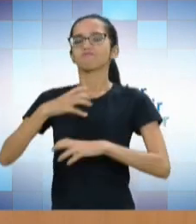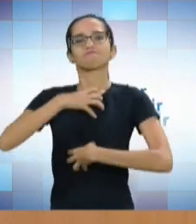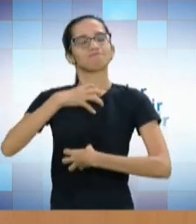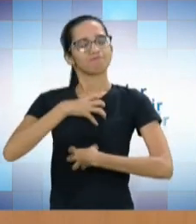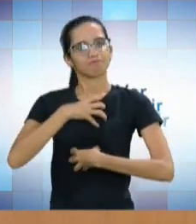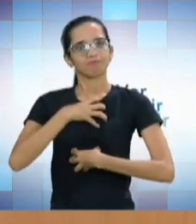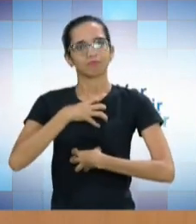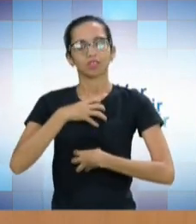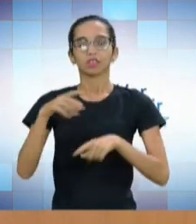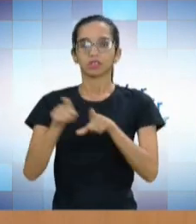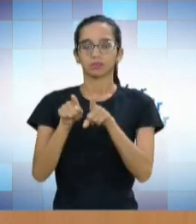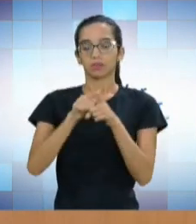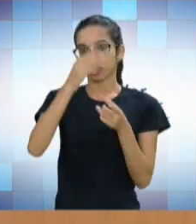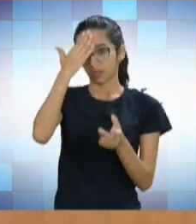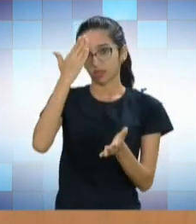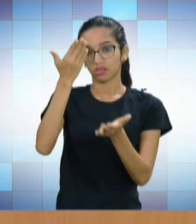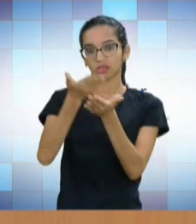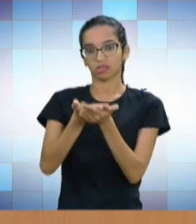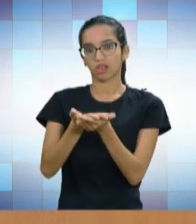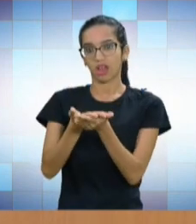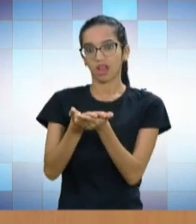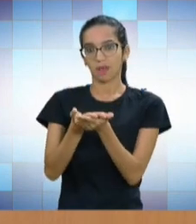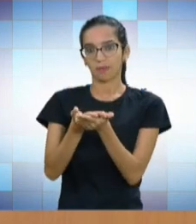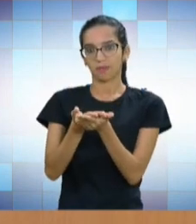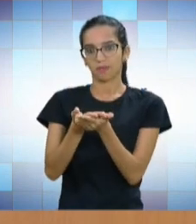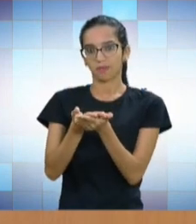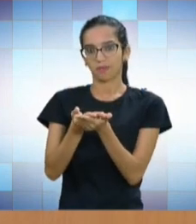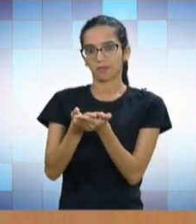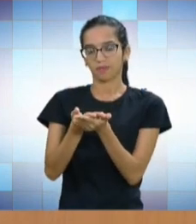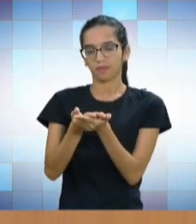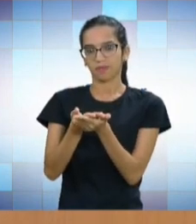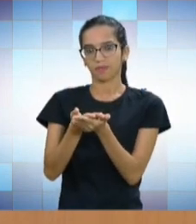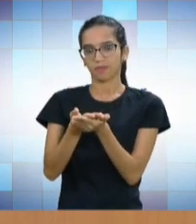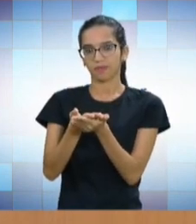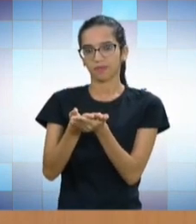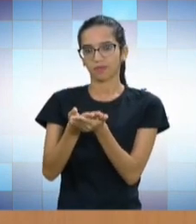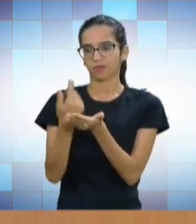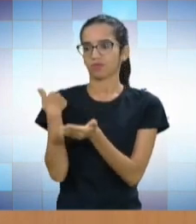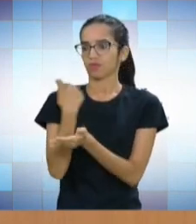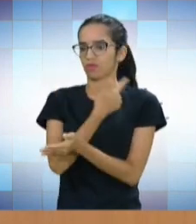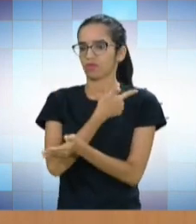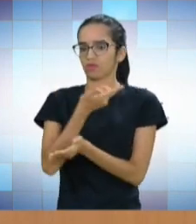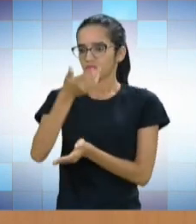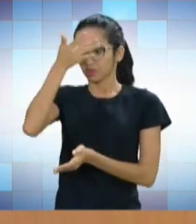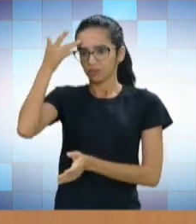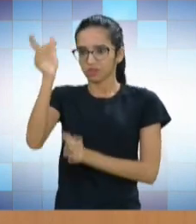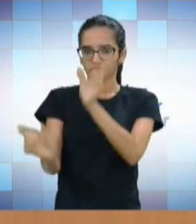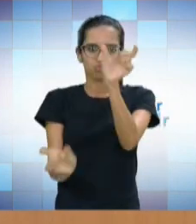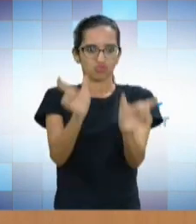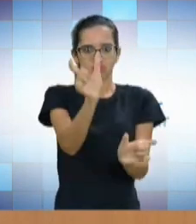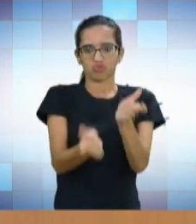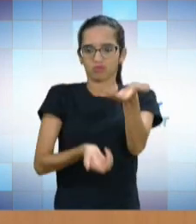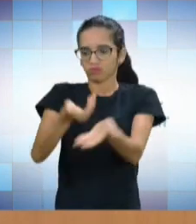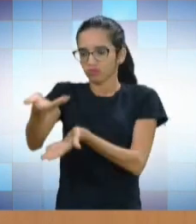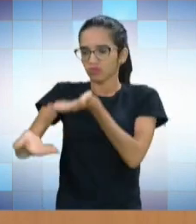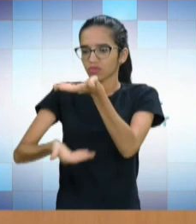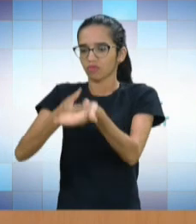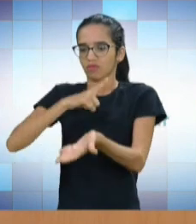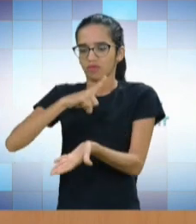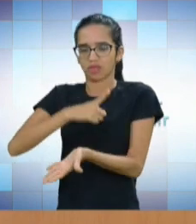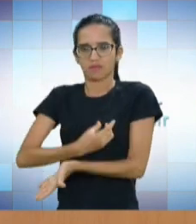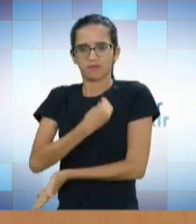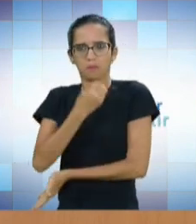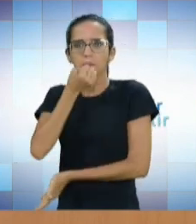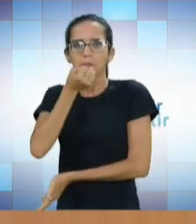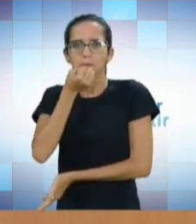mas acreditar no meu e acreditar também no nosso semelhante porque somente assim em uma